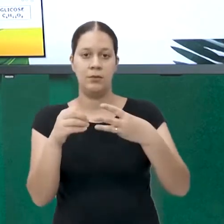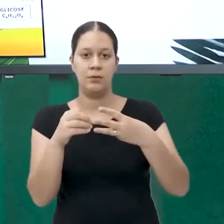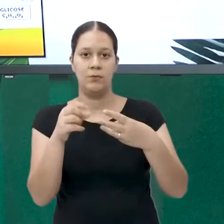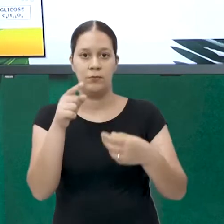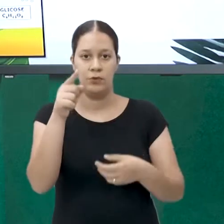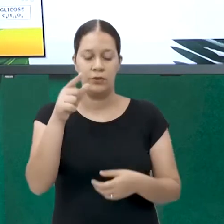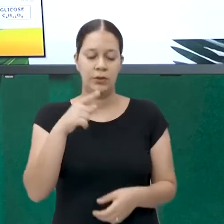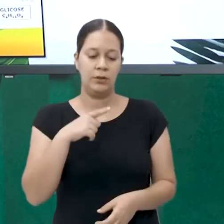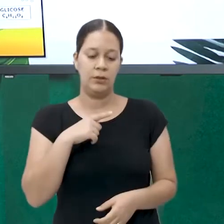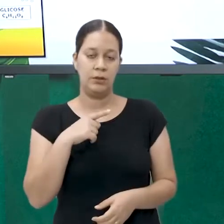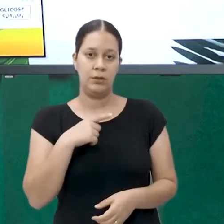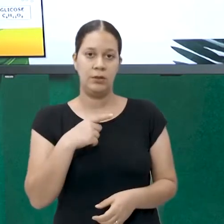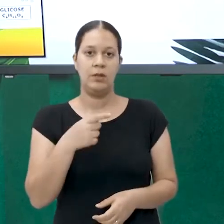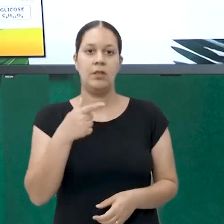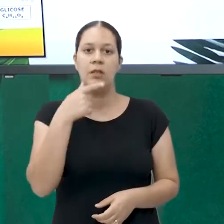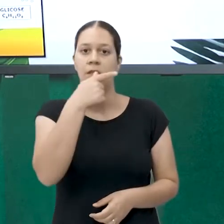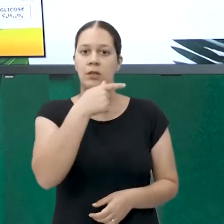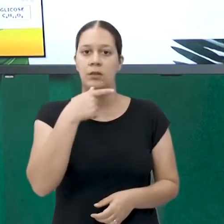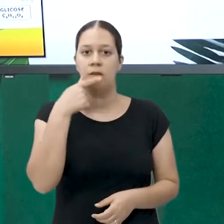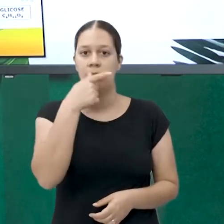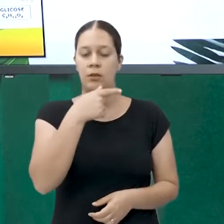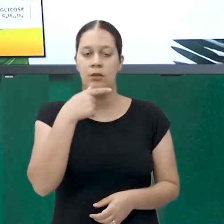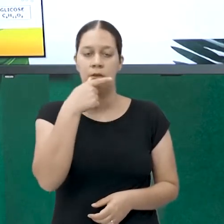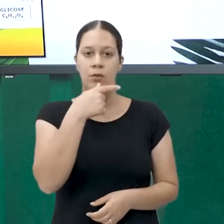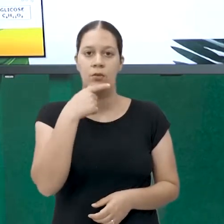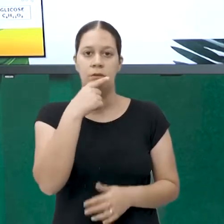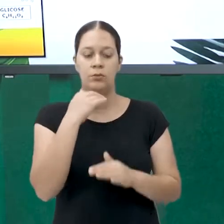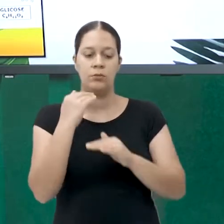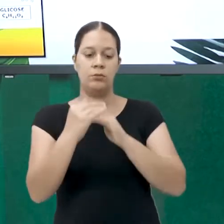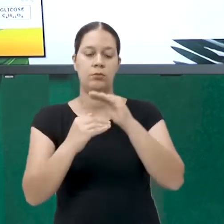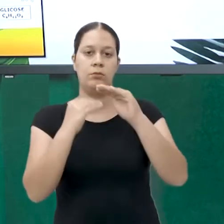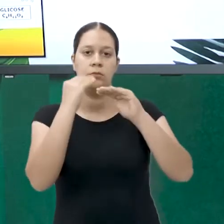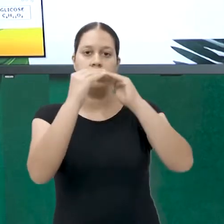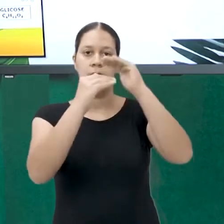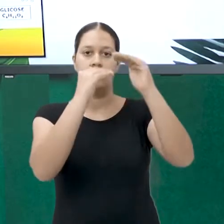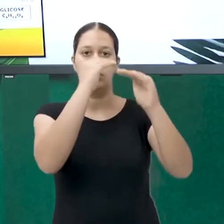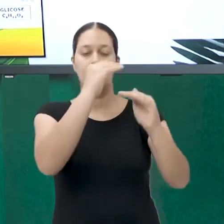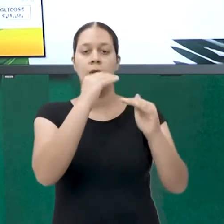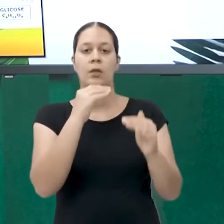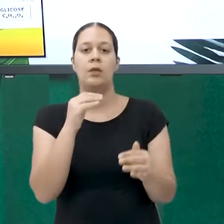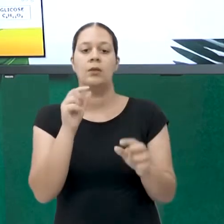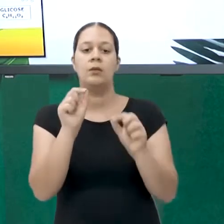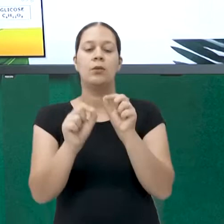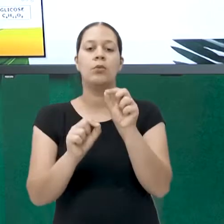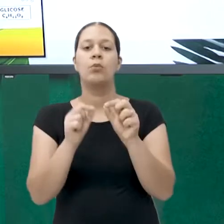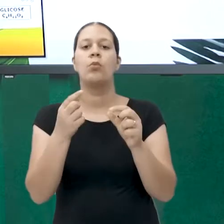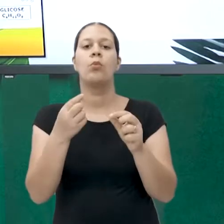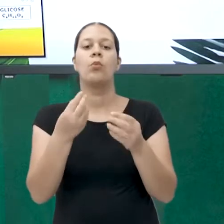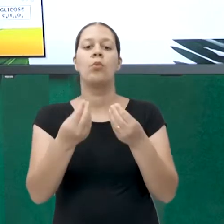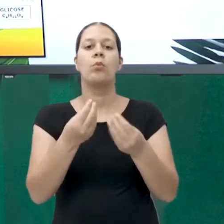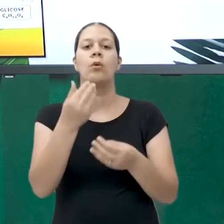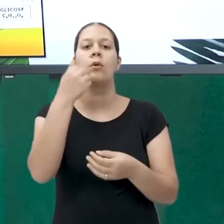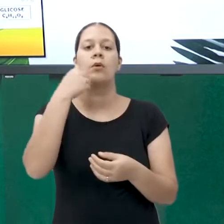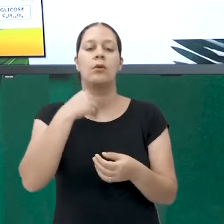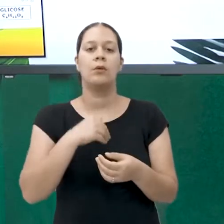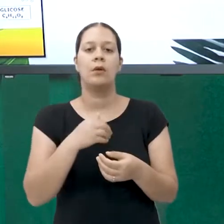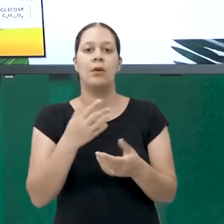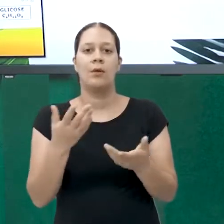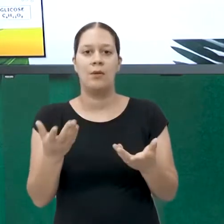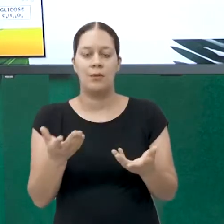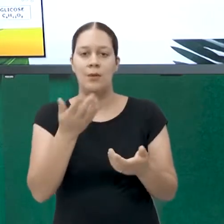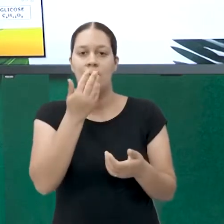nisso aqui. Se antes na reprodução celular, na respiração celular, você tinha a ingestão de